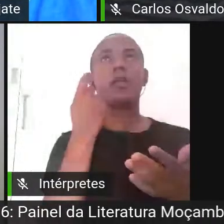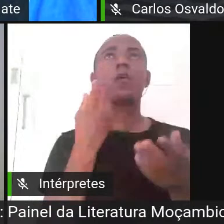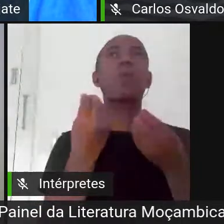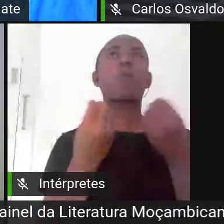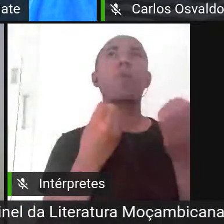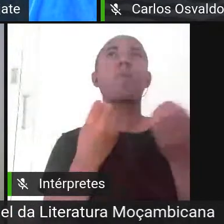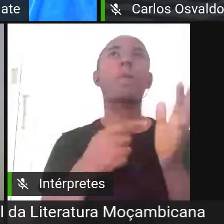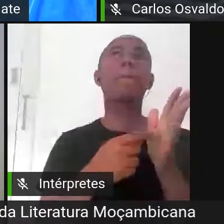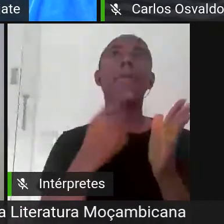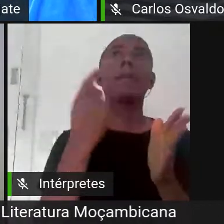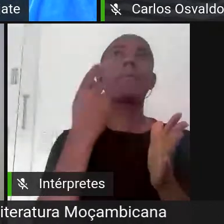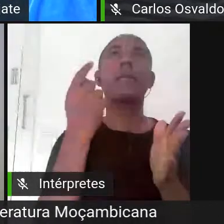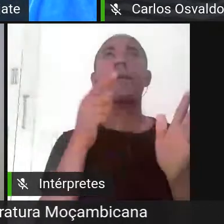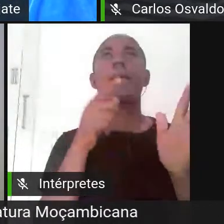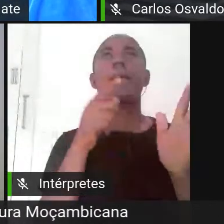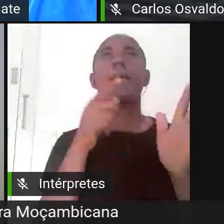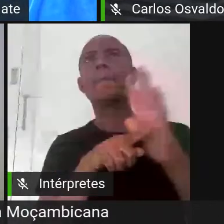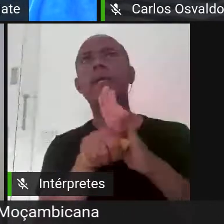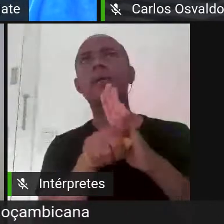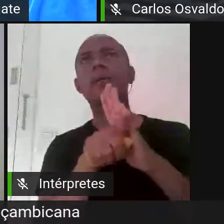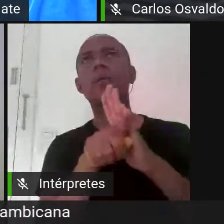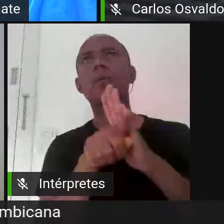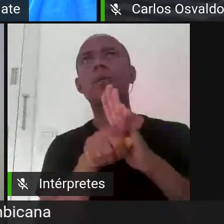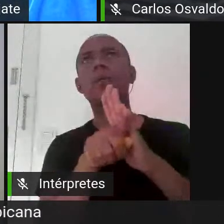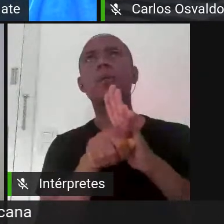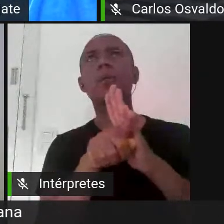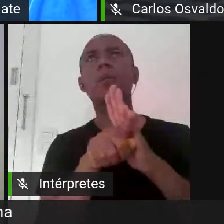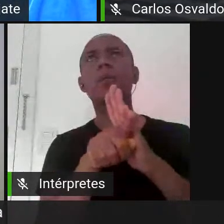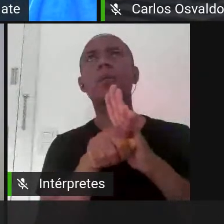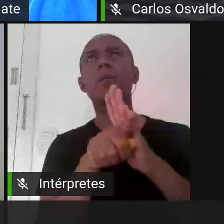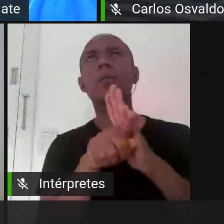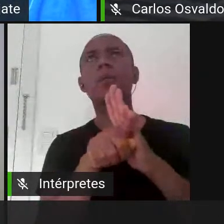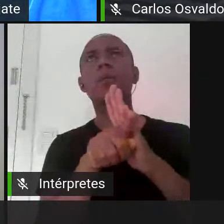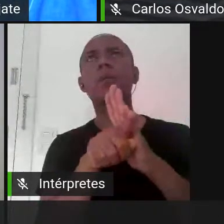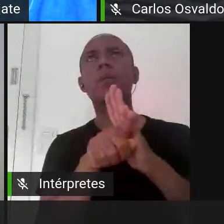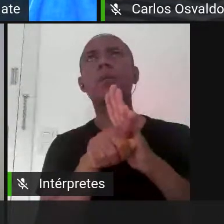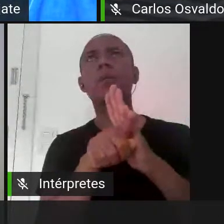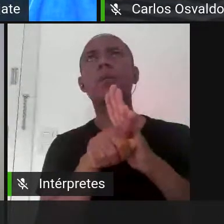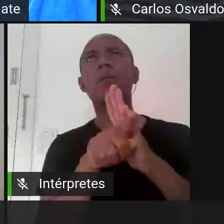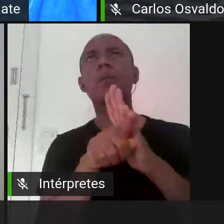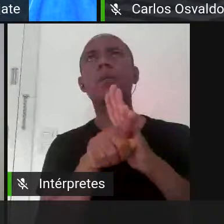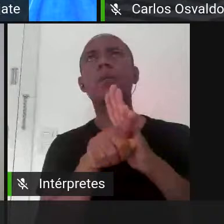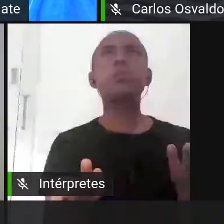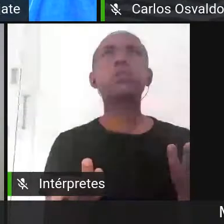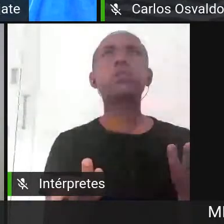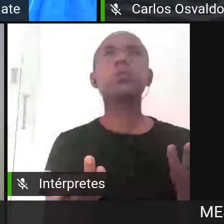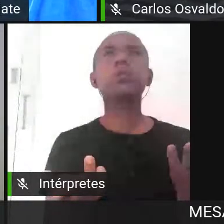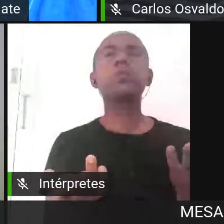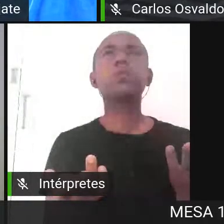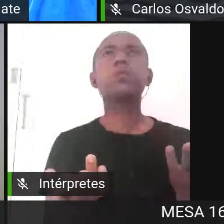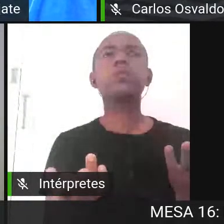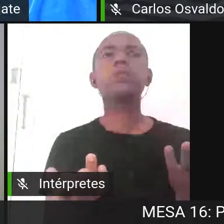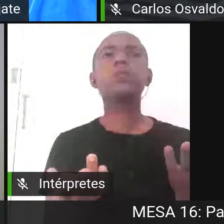primeira parte da pergunta, que é sobre a questão da atenção.